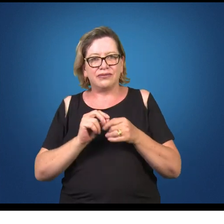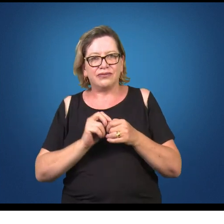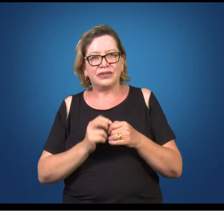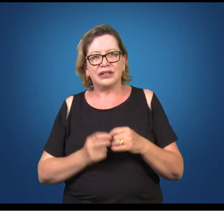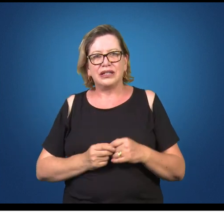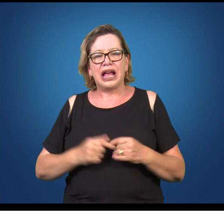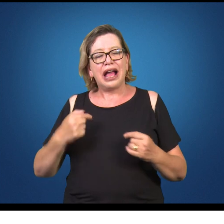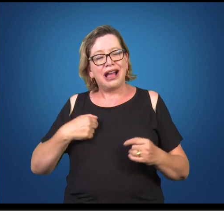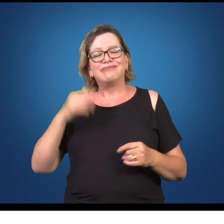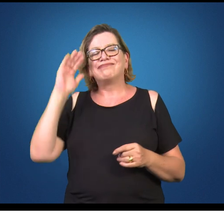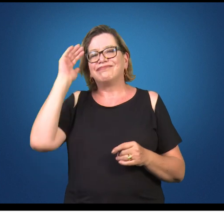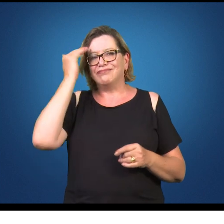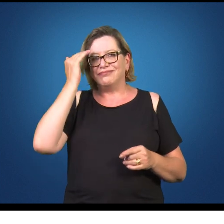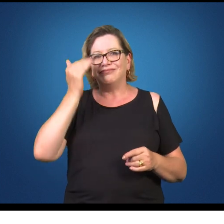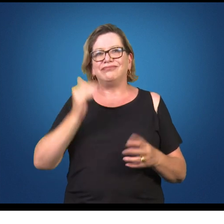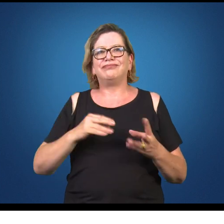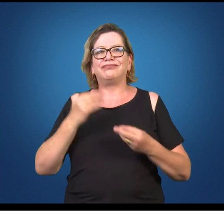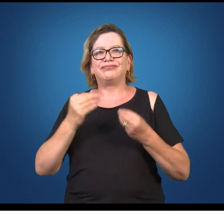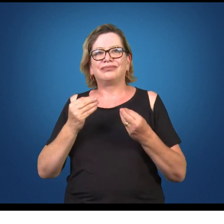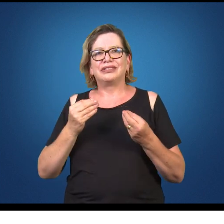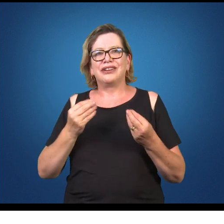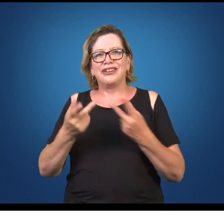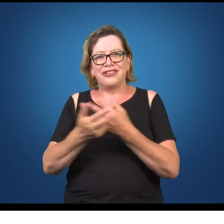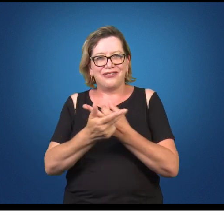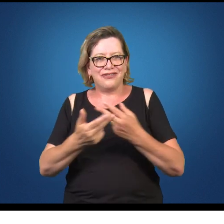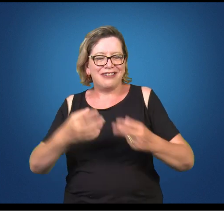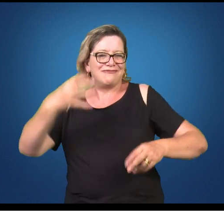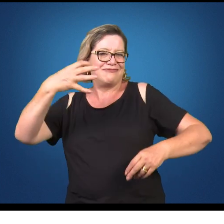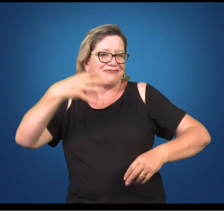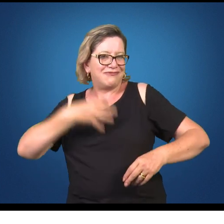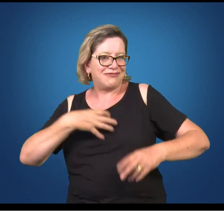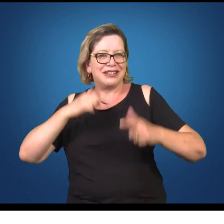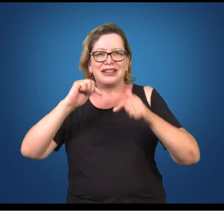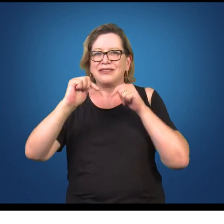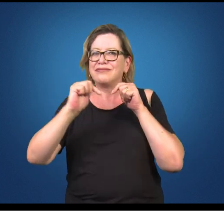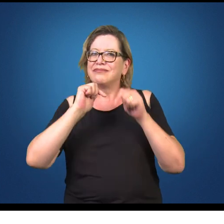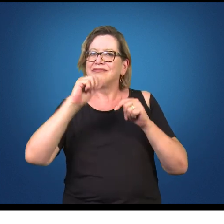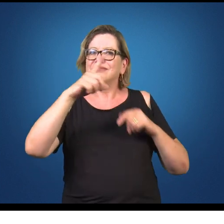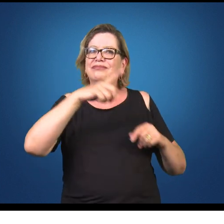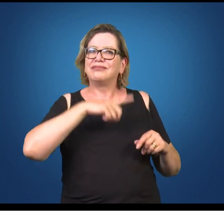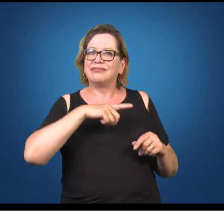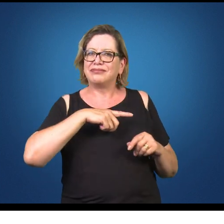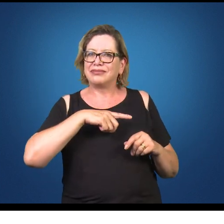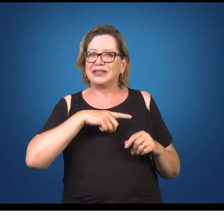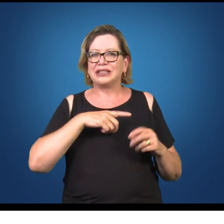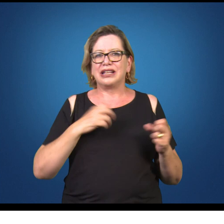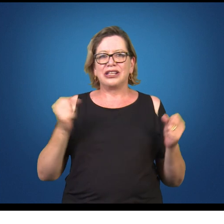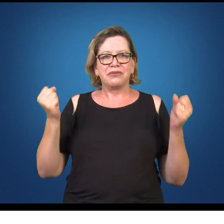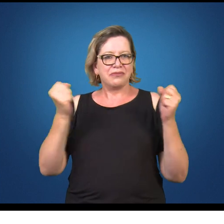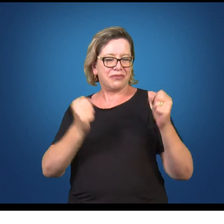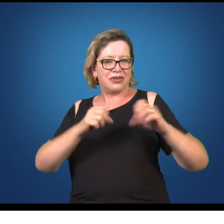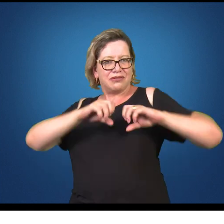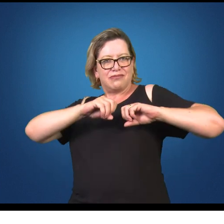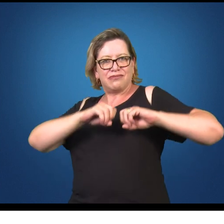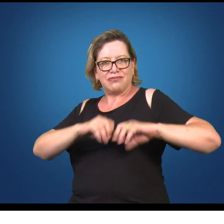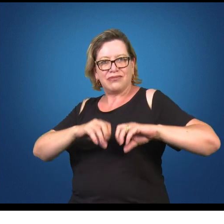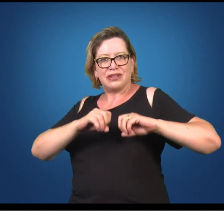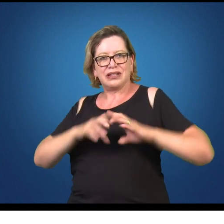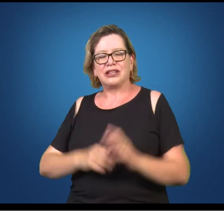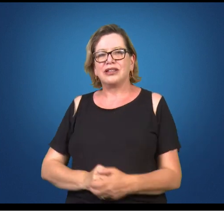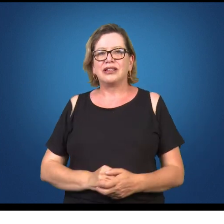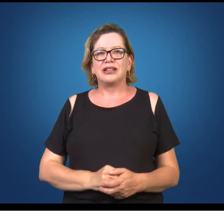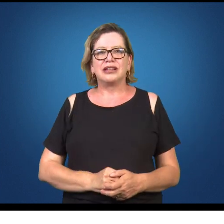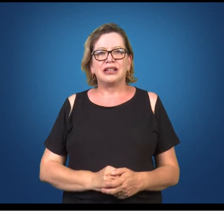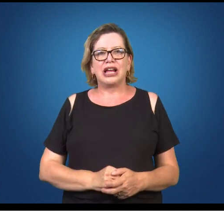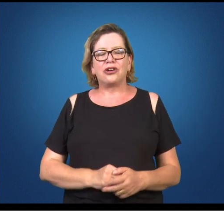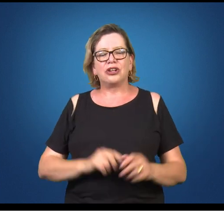Então, entendi. São inúmeras formas que cada área específica, eu acho, pode trabalhar. Professora, qual deve